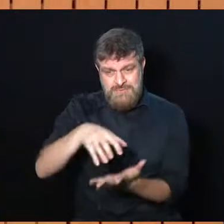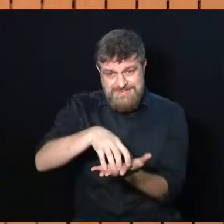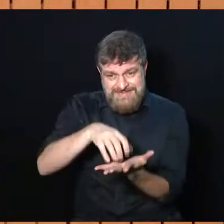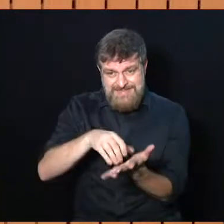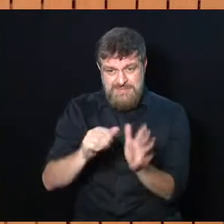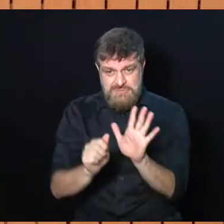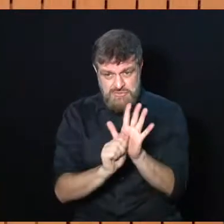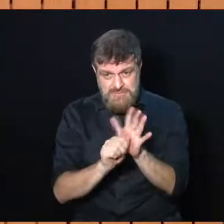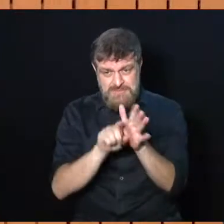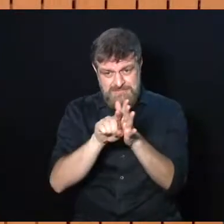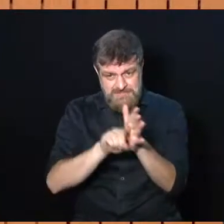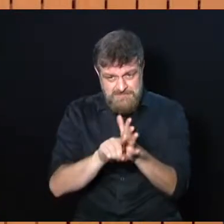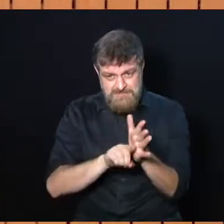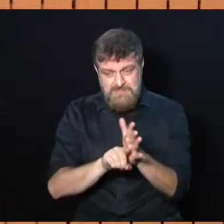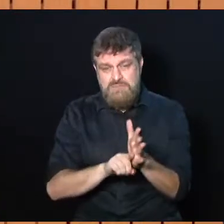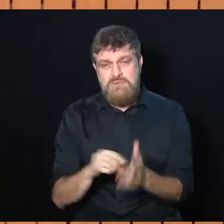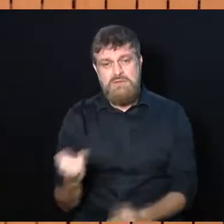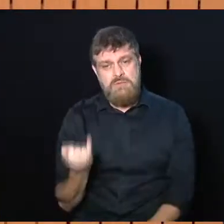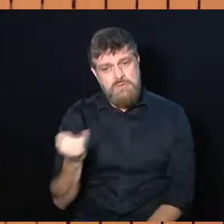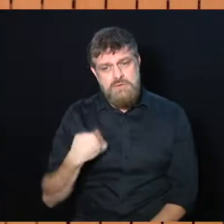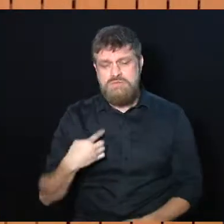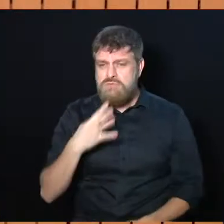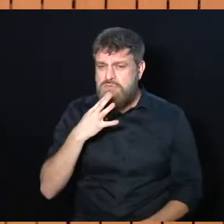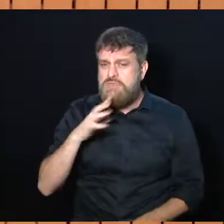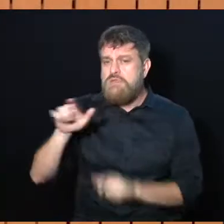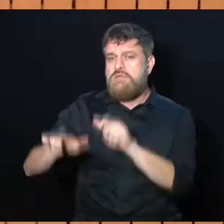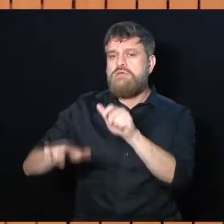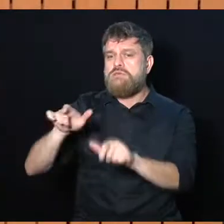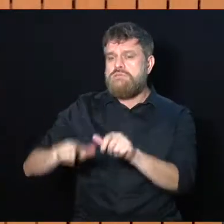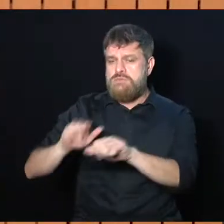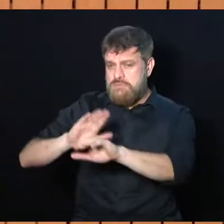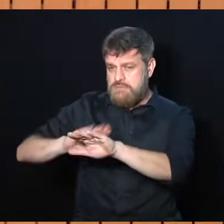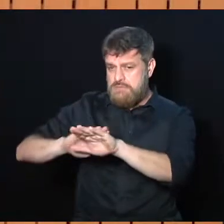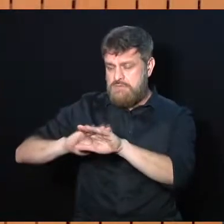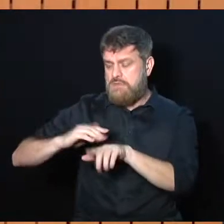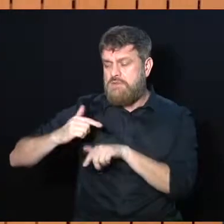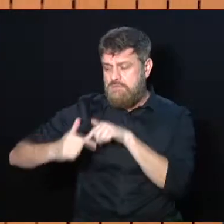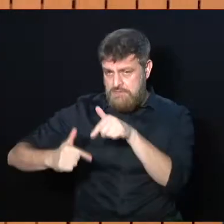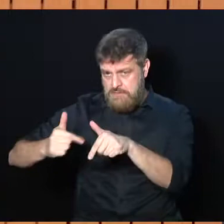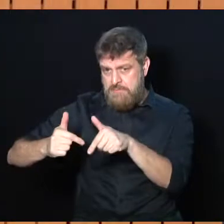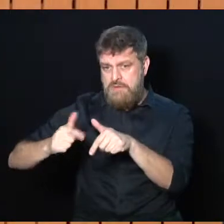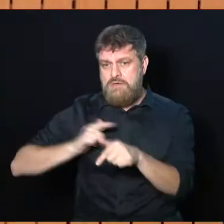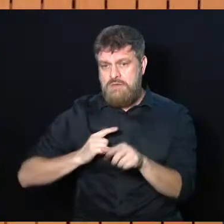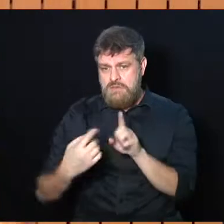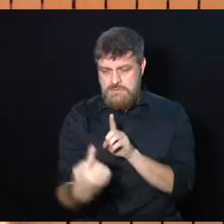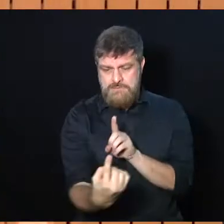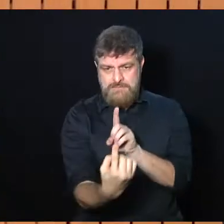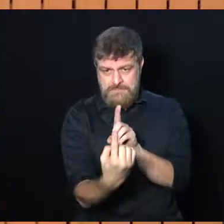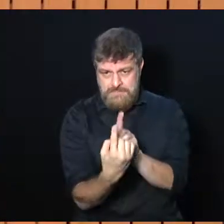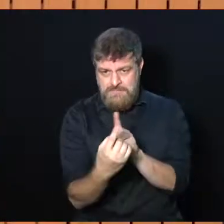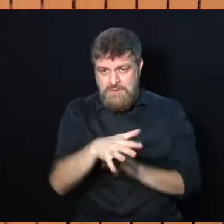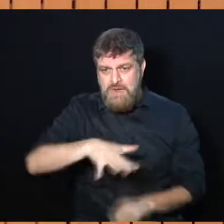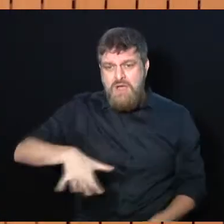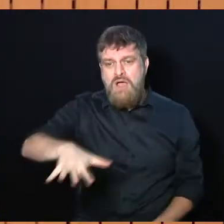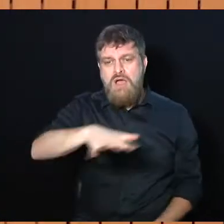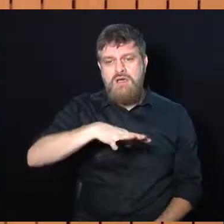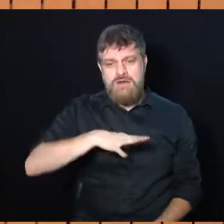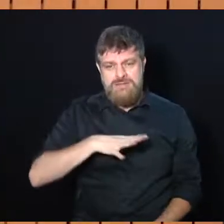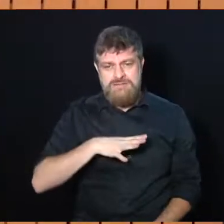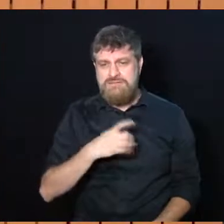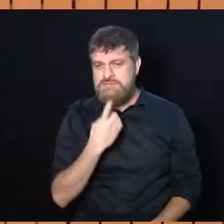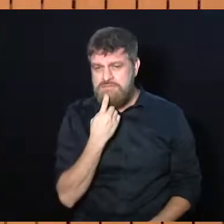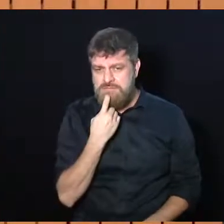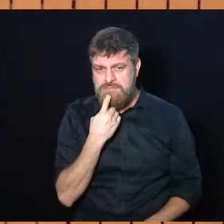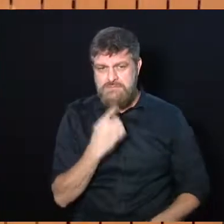gente conheça o serviço e as pessoas que realizam os serviços que atendem aí a cidade de Campinas,